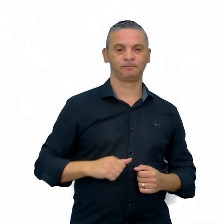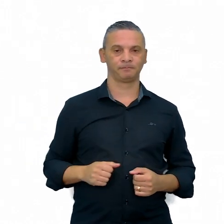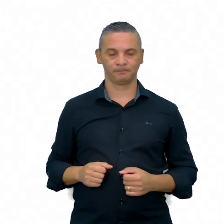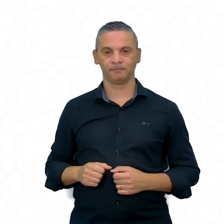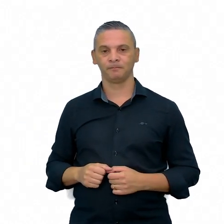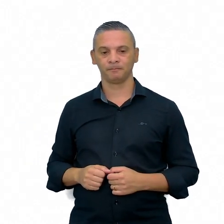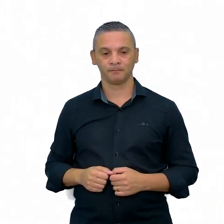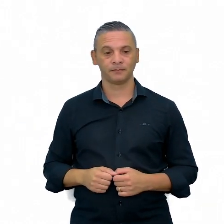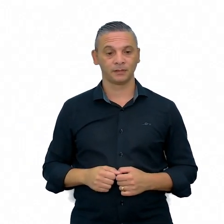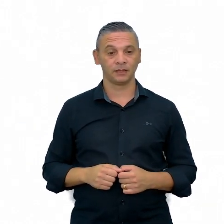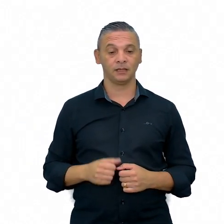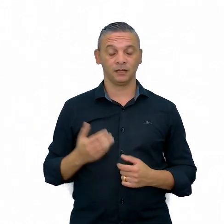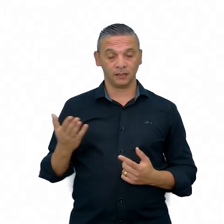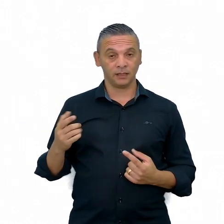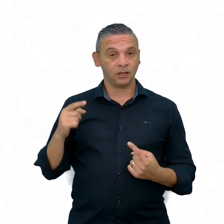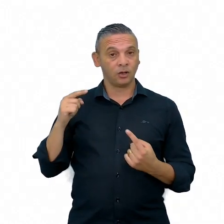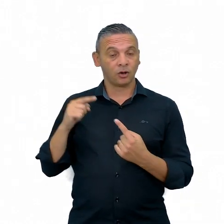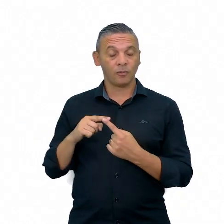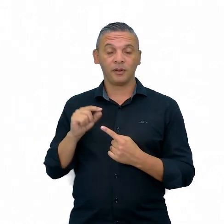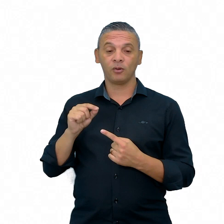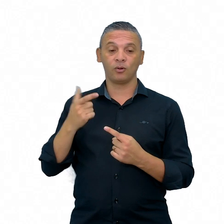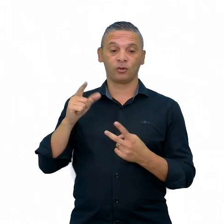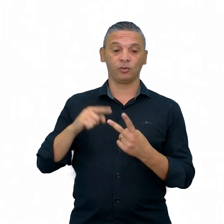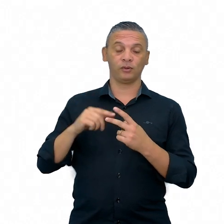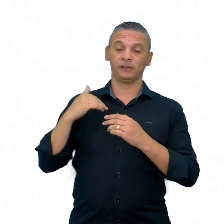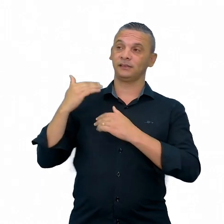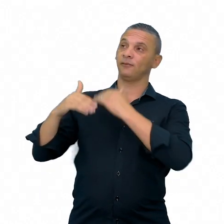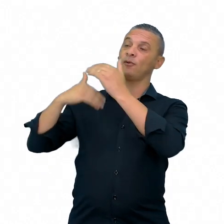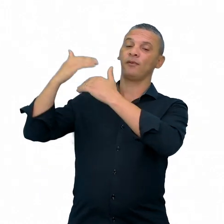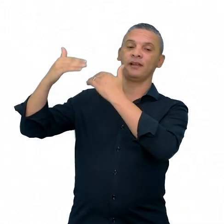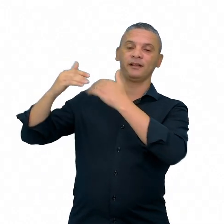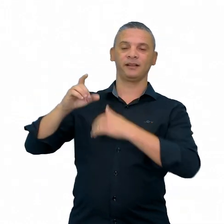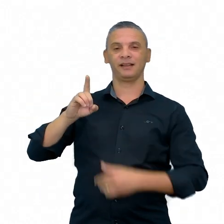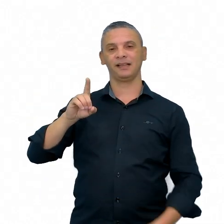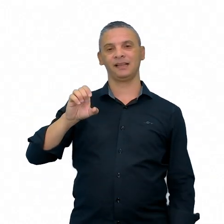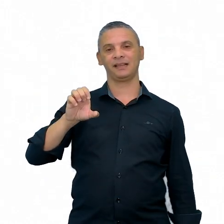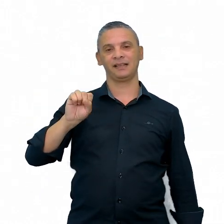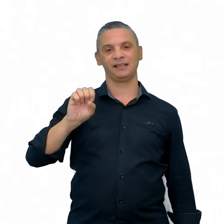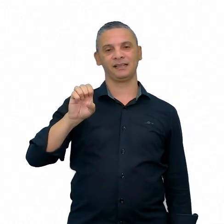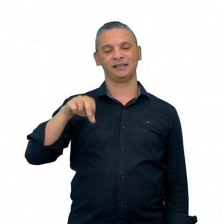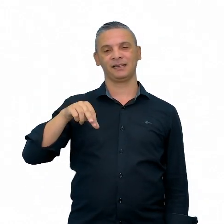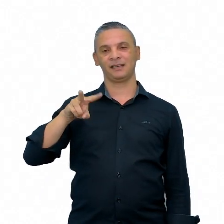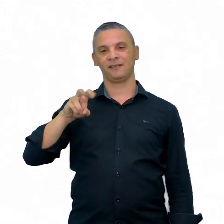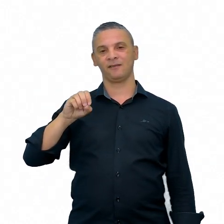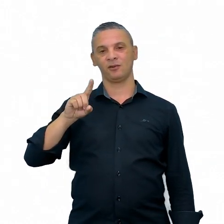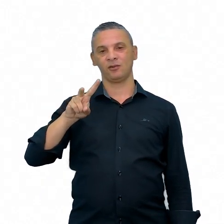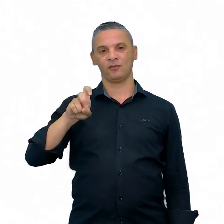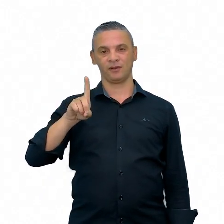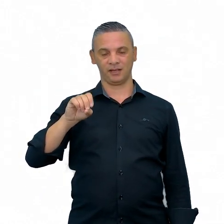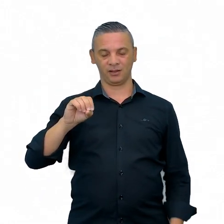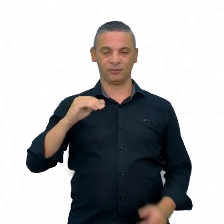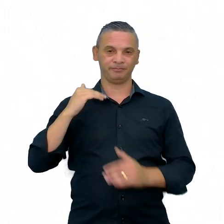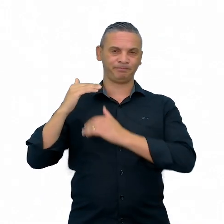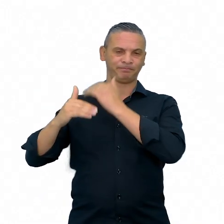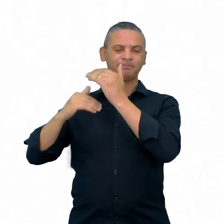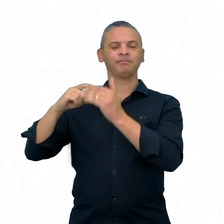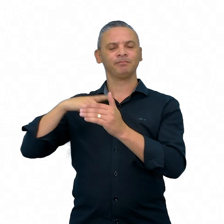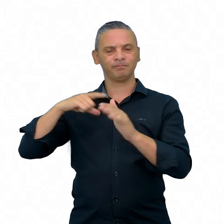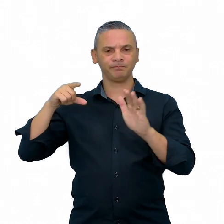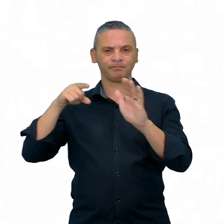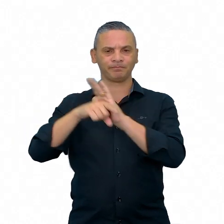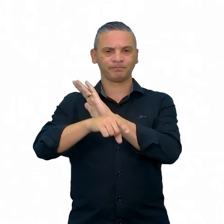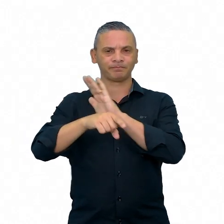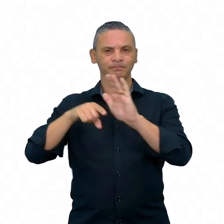contexto. Essa é a ideia do desenvolvendo, né? Onde nós temos também boas perguntas